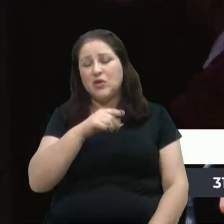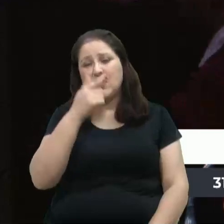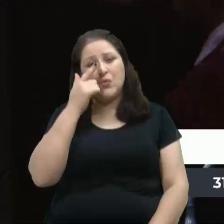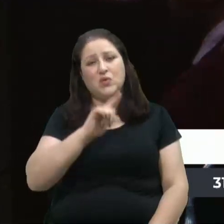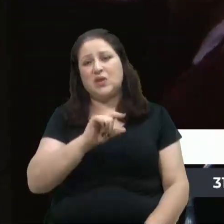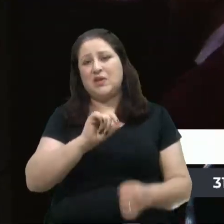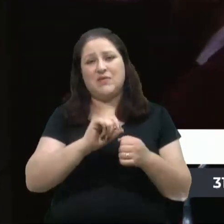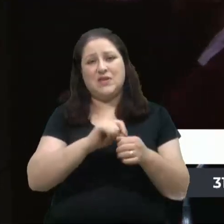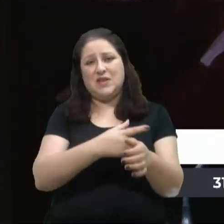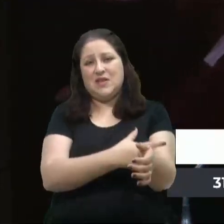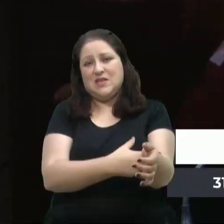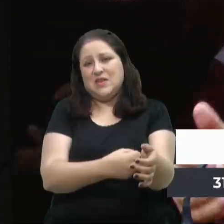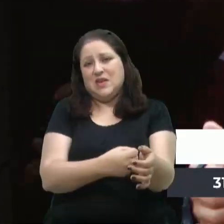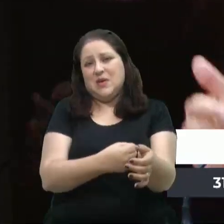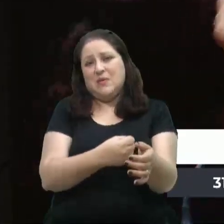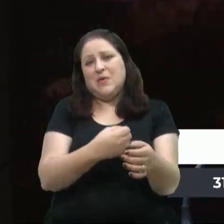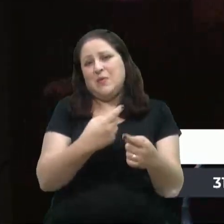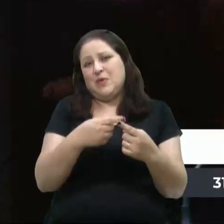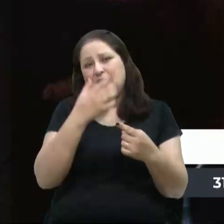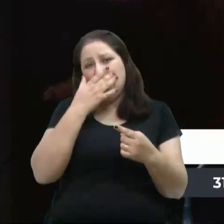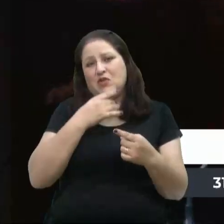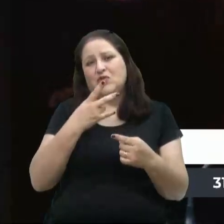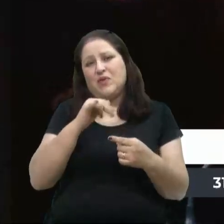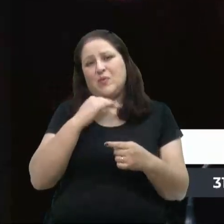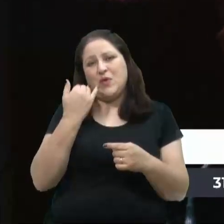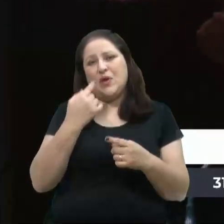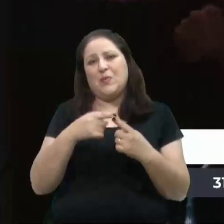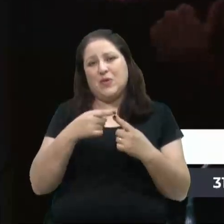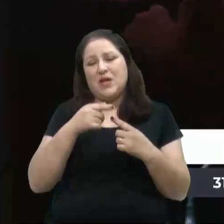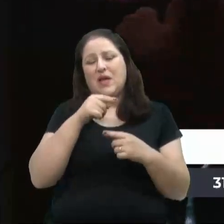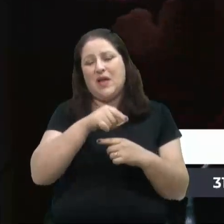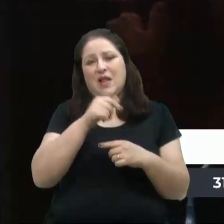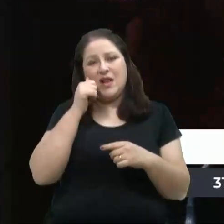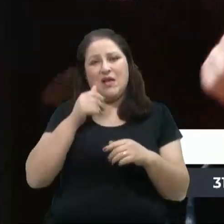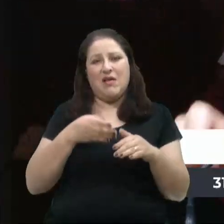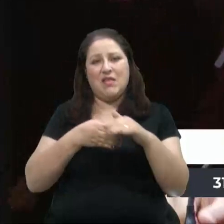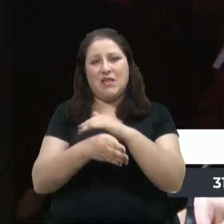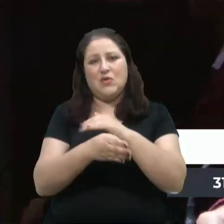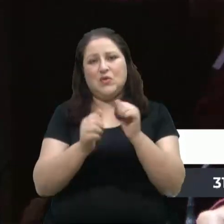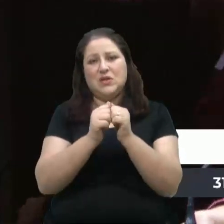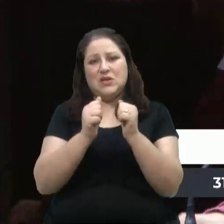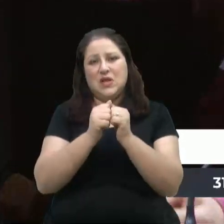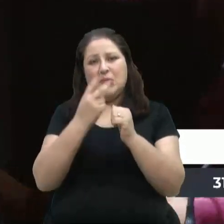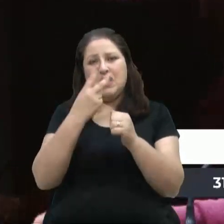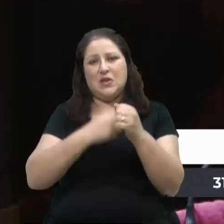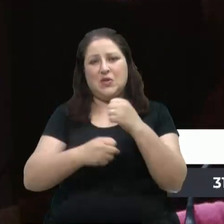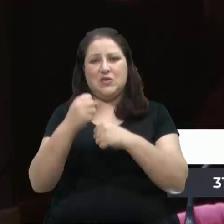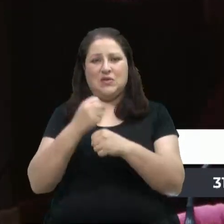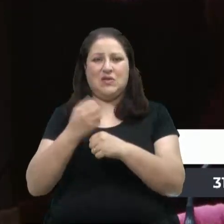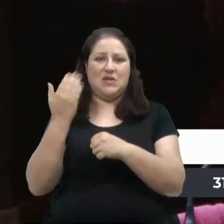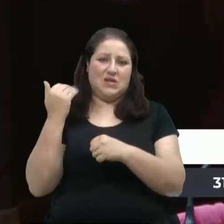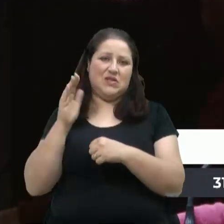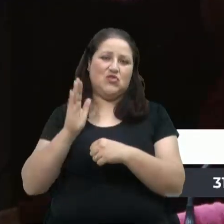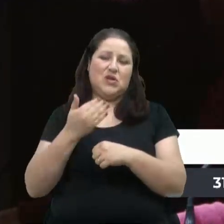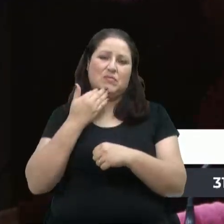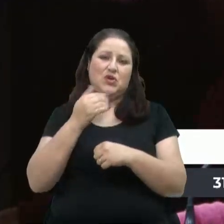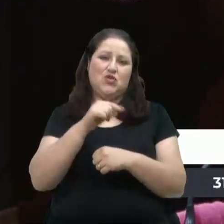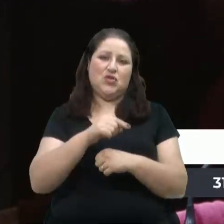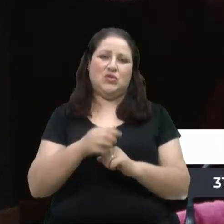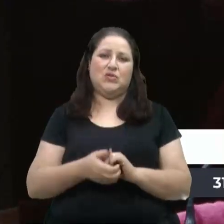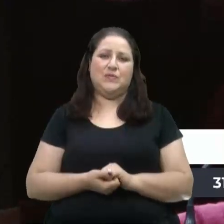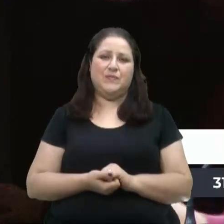avanço desse câncer e que vai perder sua vida já que ela acessou ao sistema uns dois anos atrás mais ou menos para solicitar isso